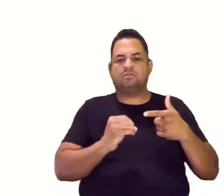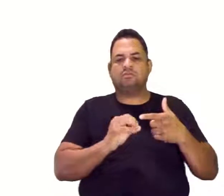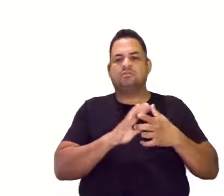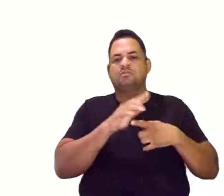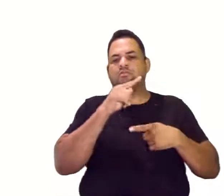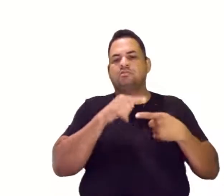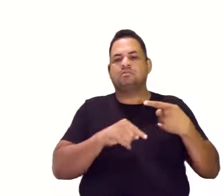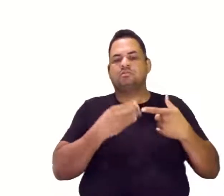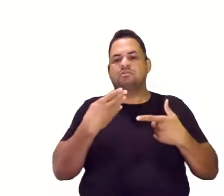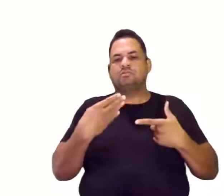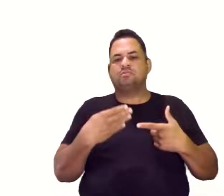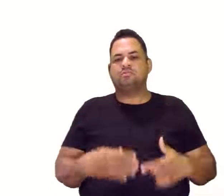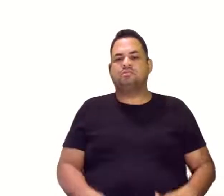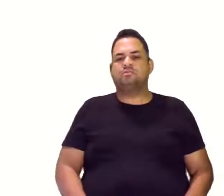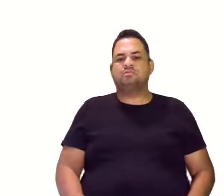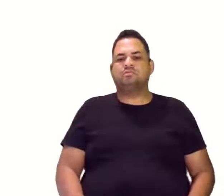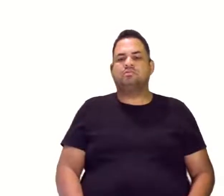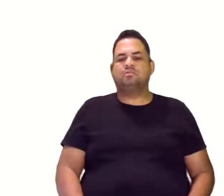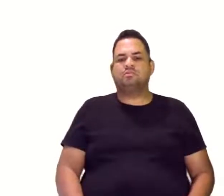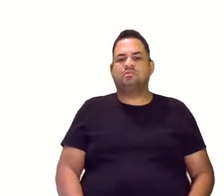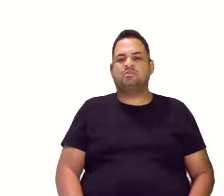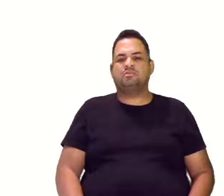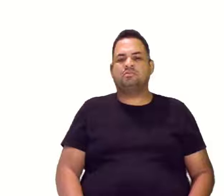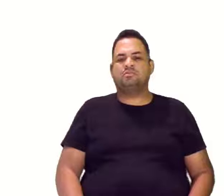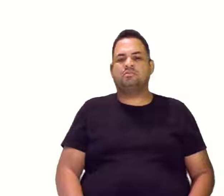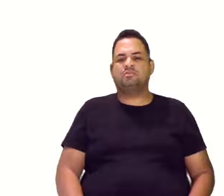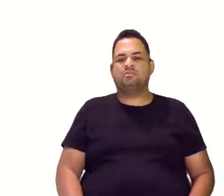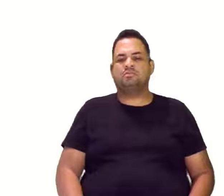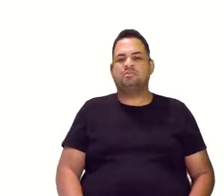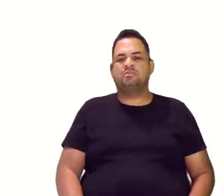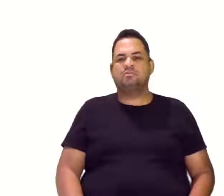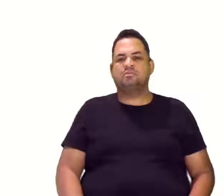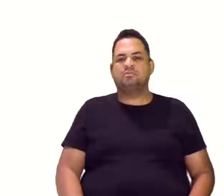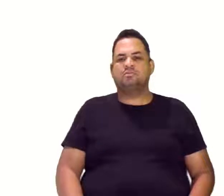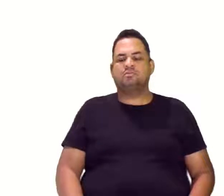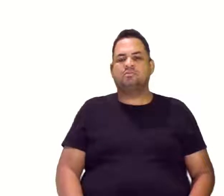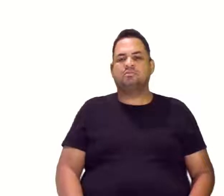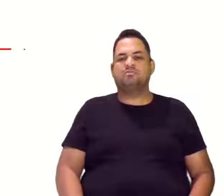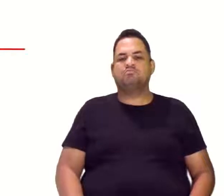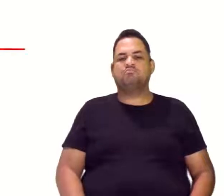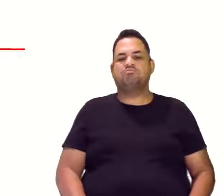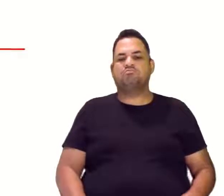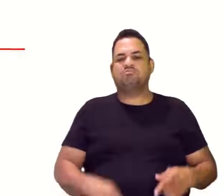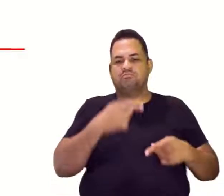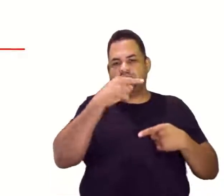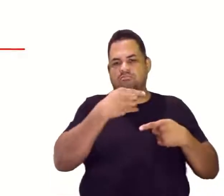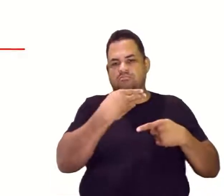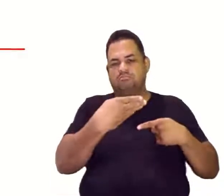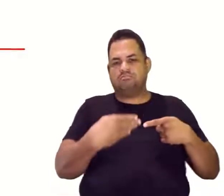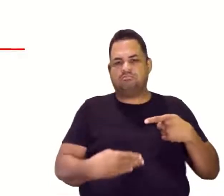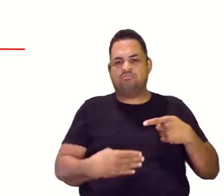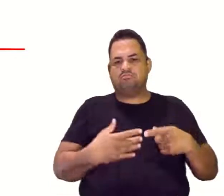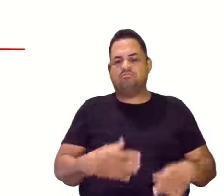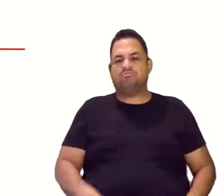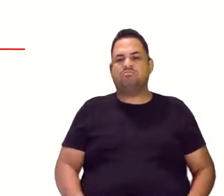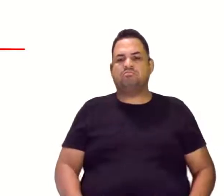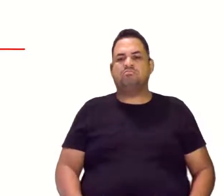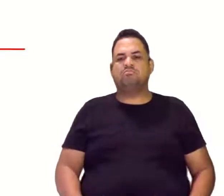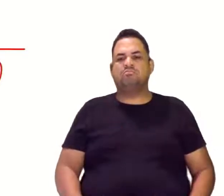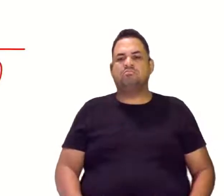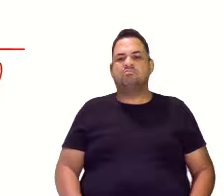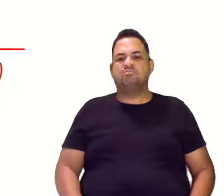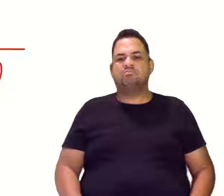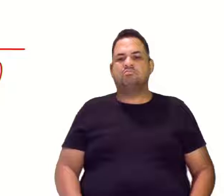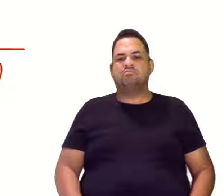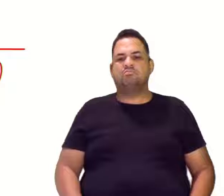4. Então se eu dividir por 4 aqui, eu divido por 4? Aqui. Aqui. Então Isso. ficamos 400 dividido por 4? Vai dar 100.